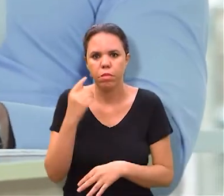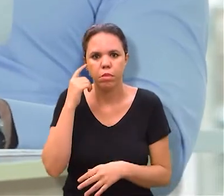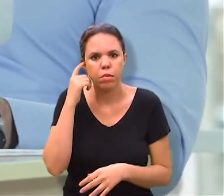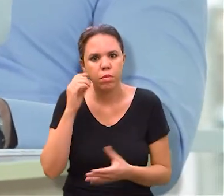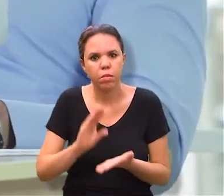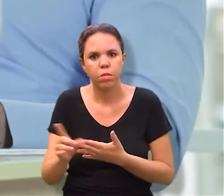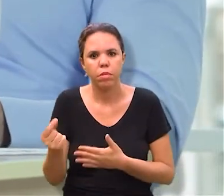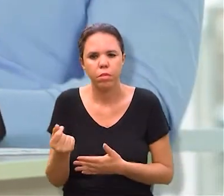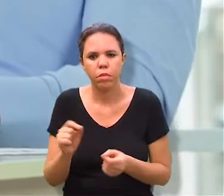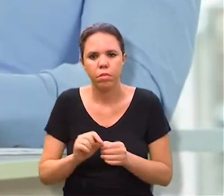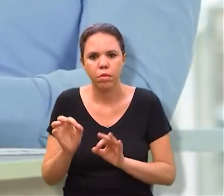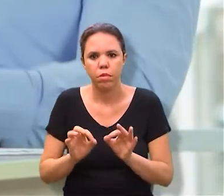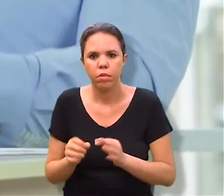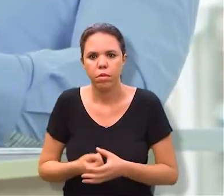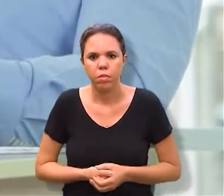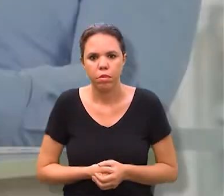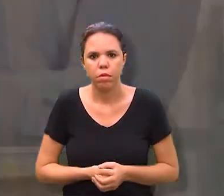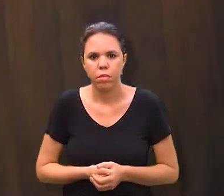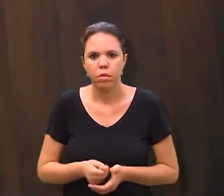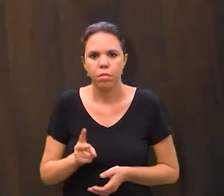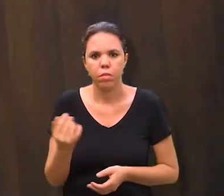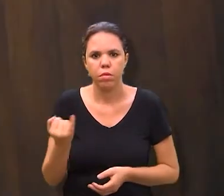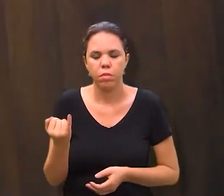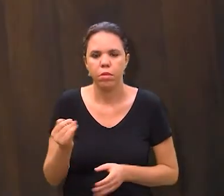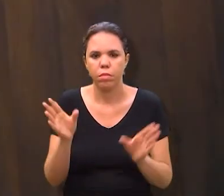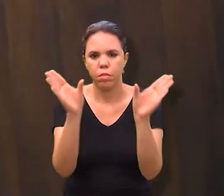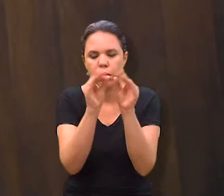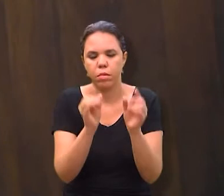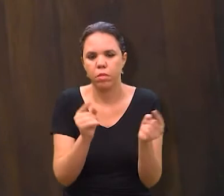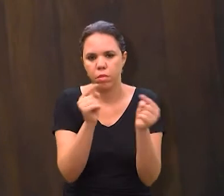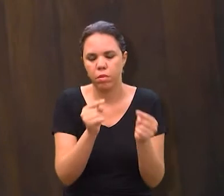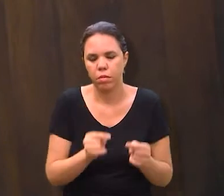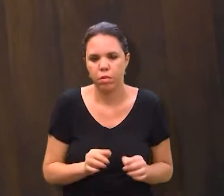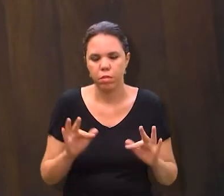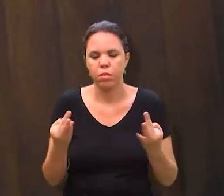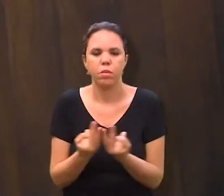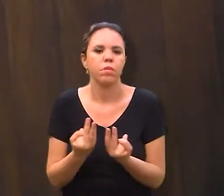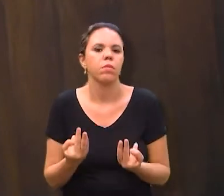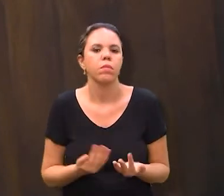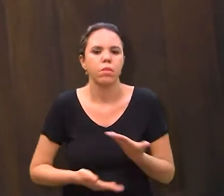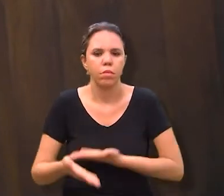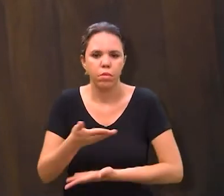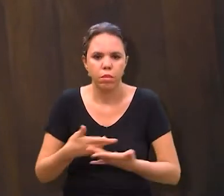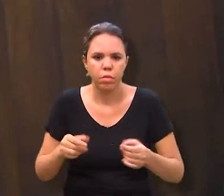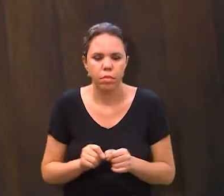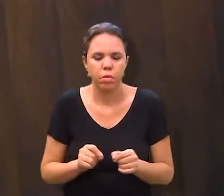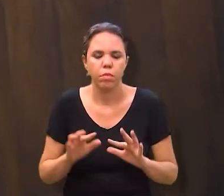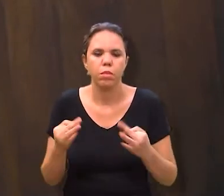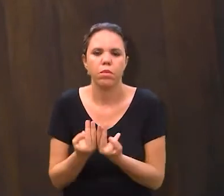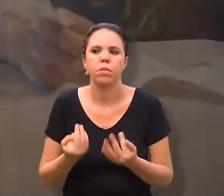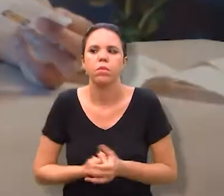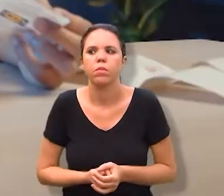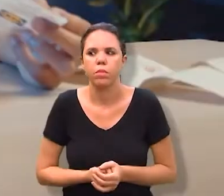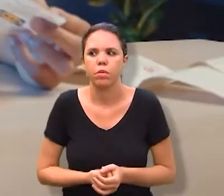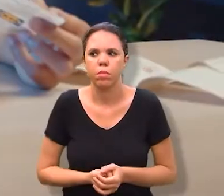vai criando reservas, vai fazendo seu planejamento. Sempre é importante definir metas dentro da família, compartilhar isso com